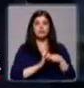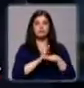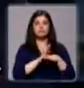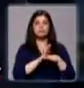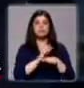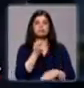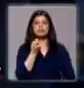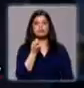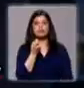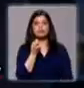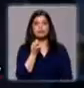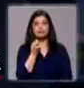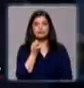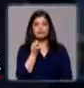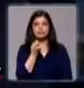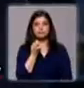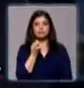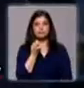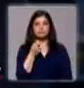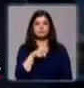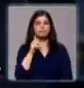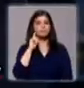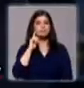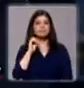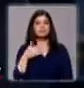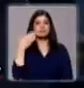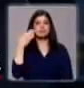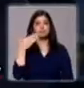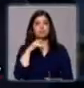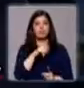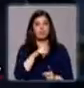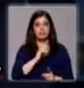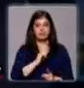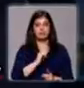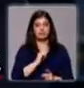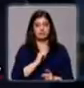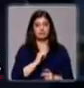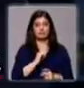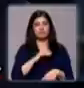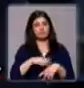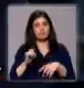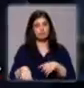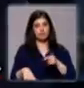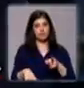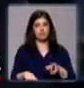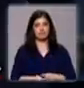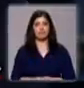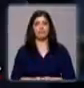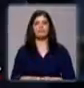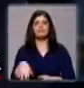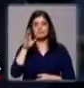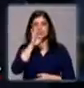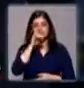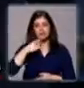curto prazo este é principal está o principal motivo nós tivermos em atenção os dados muito